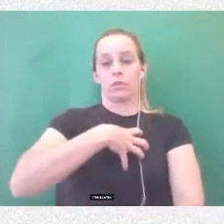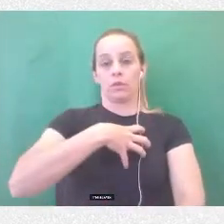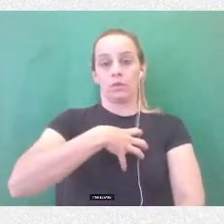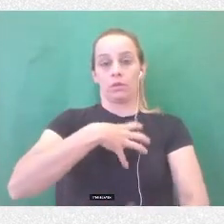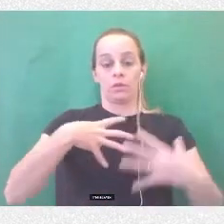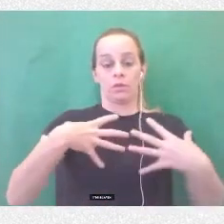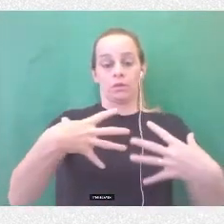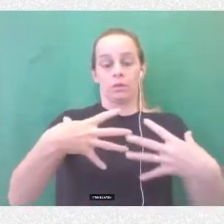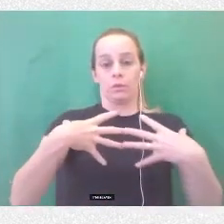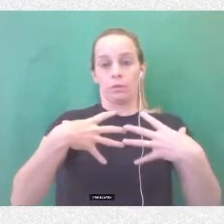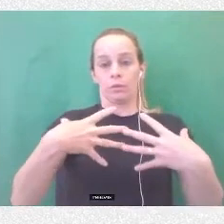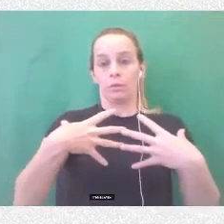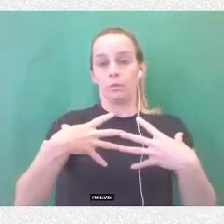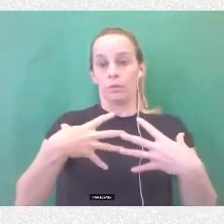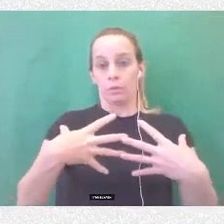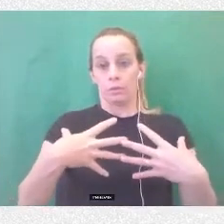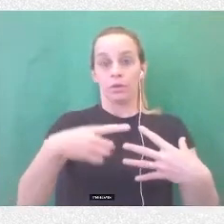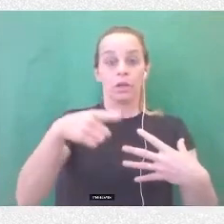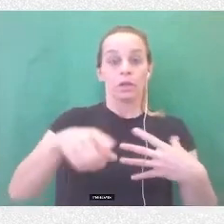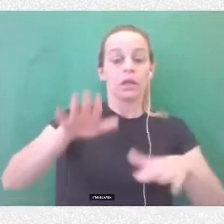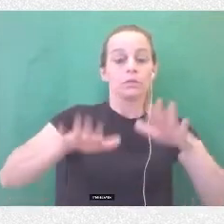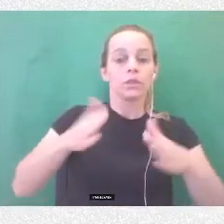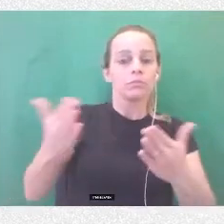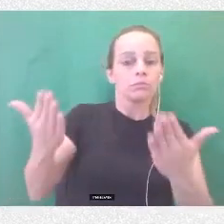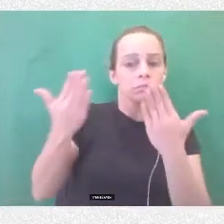sintomas suspeitos de COVID,